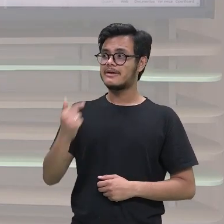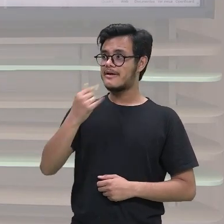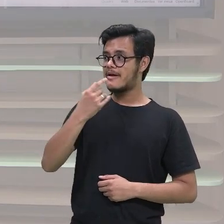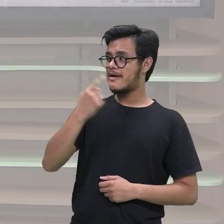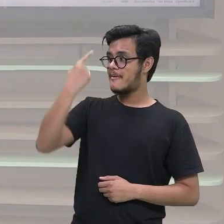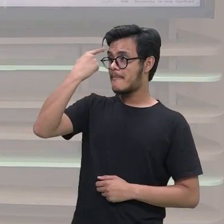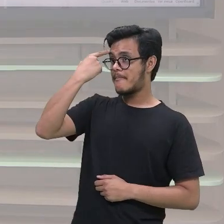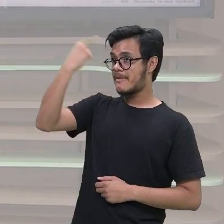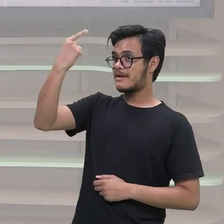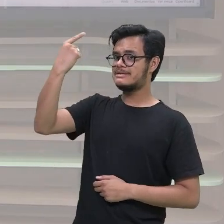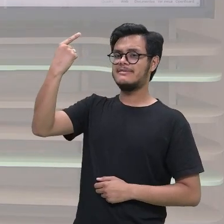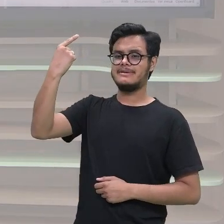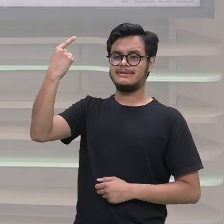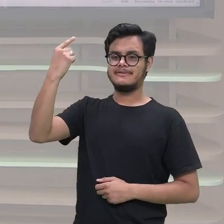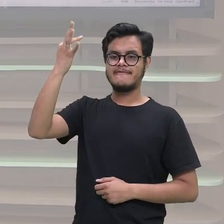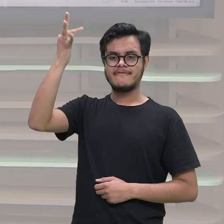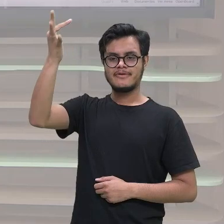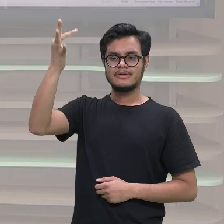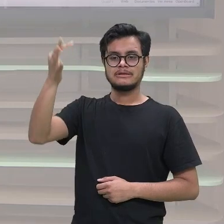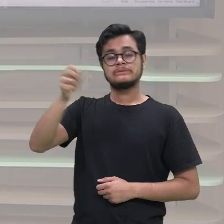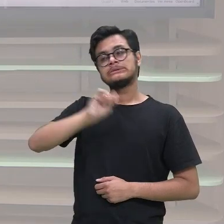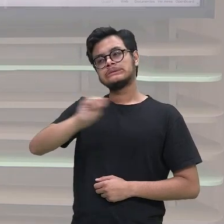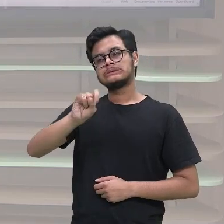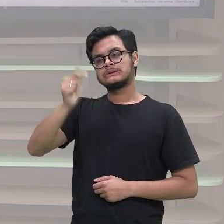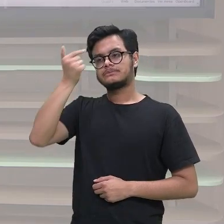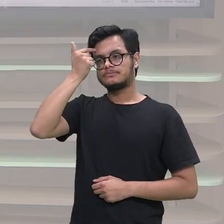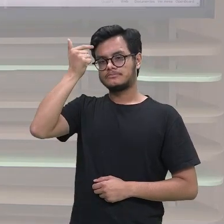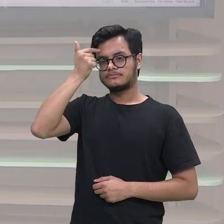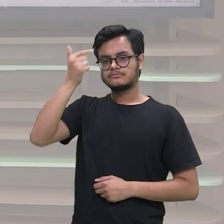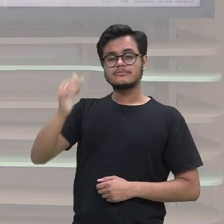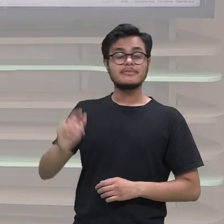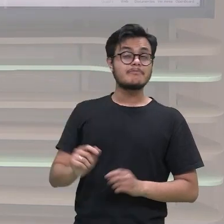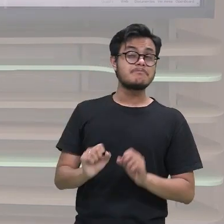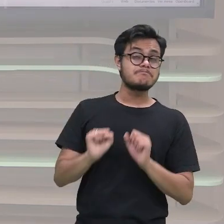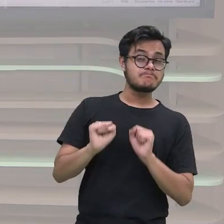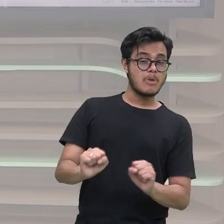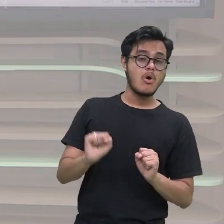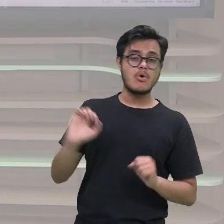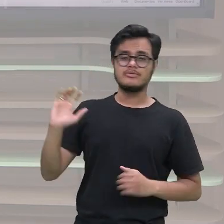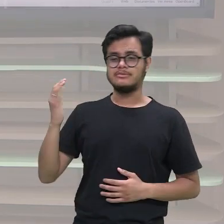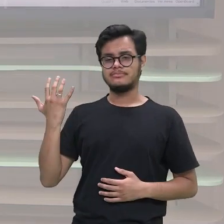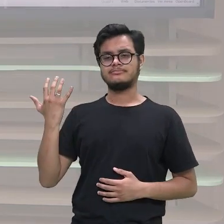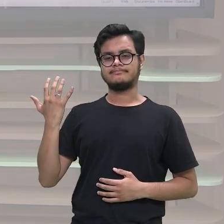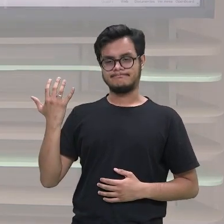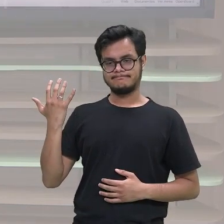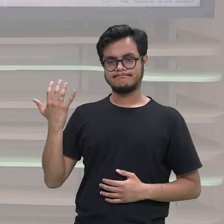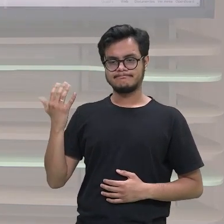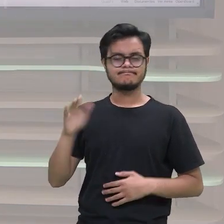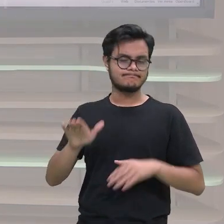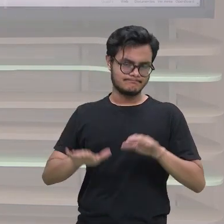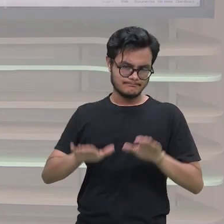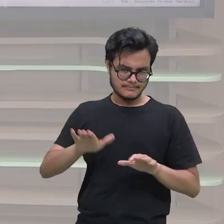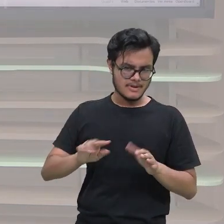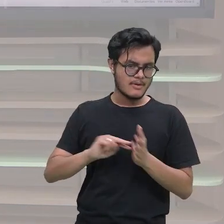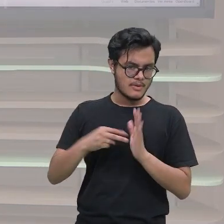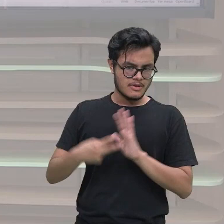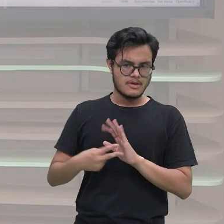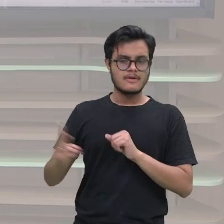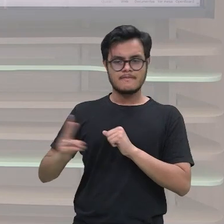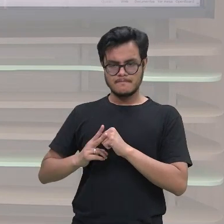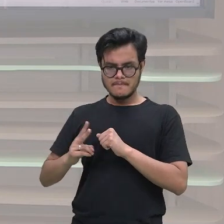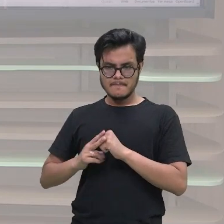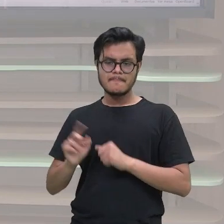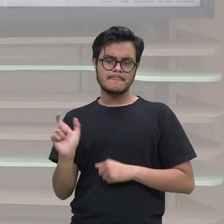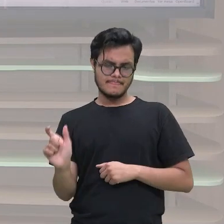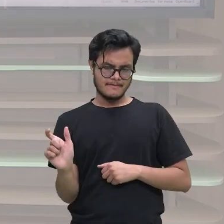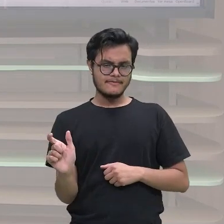suposição. Quando você supõe algo, talvez ocorra. Não é? Então esse é o sentido que o verbo vai trazer,